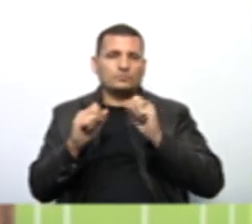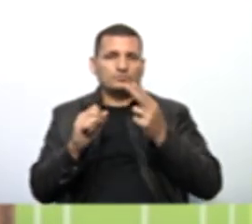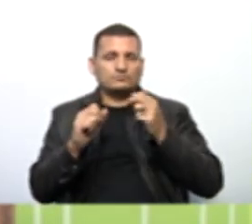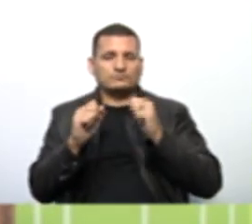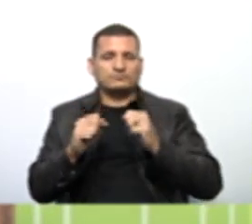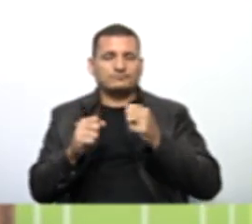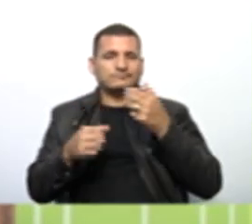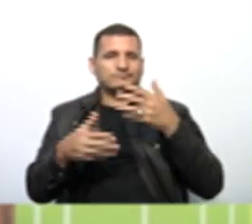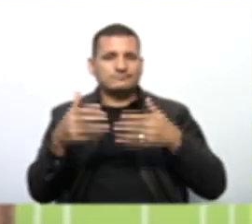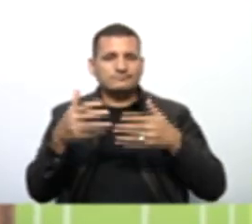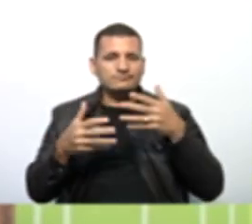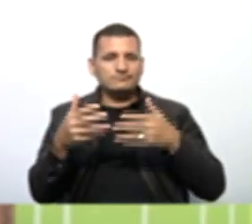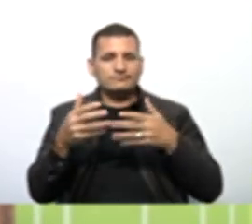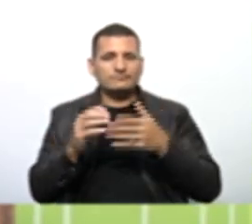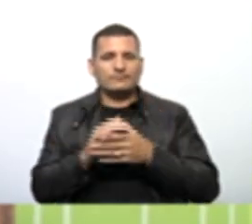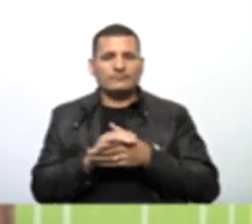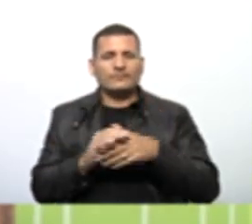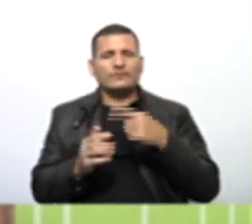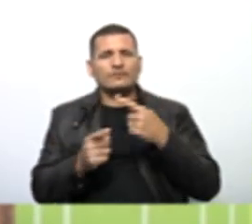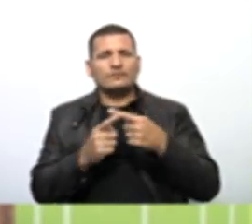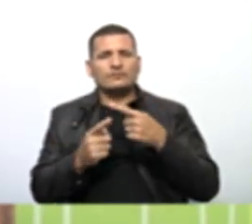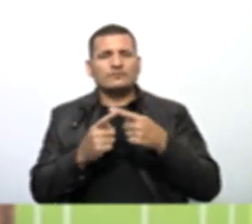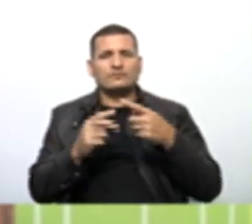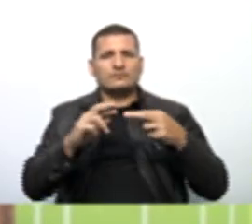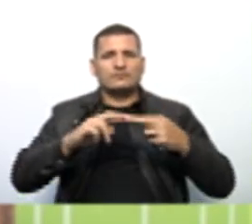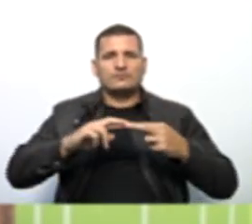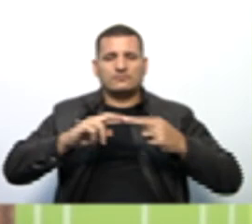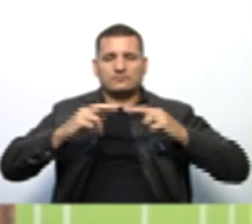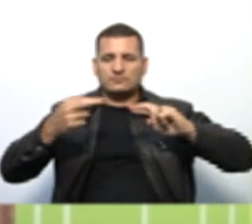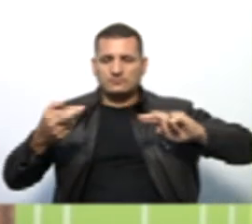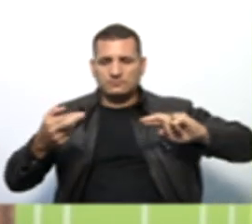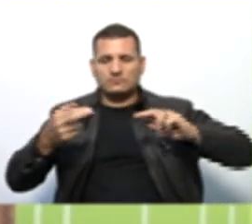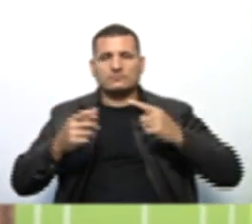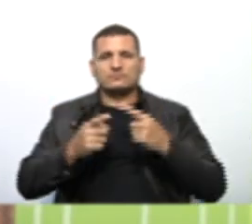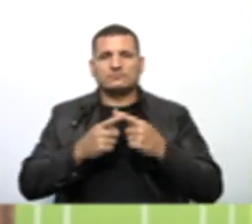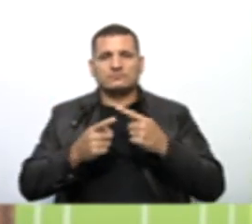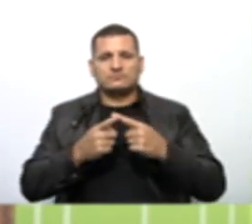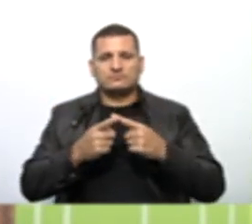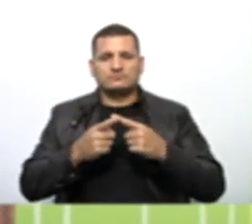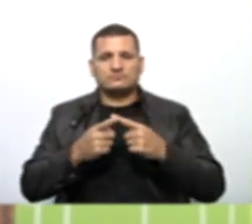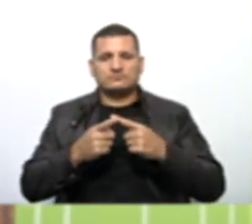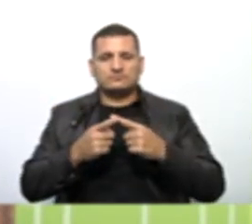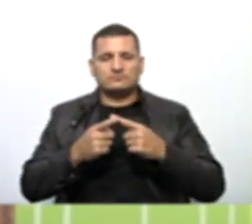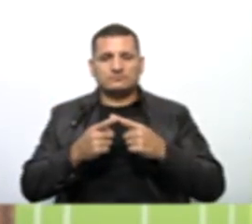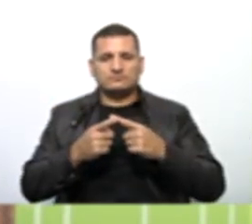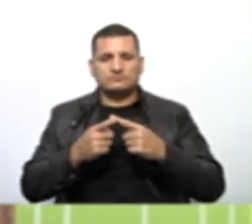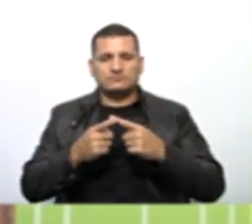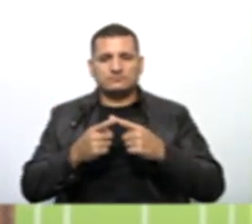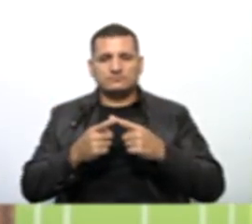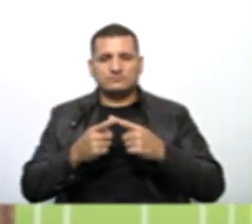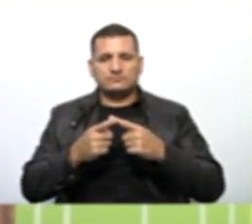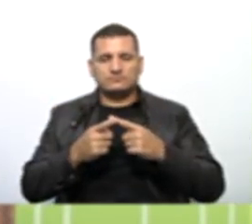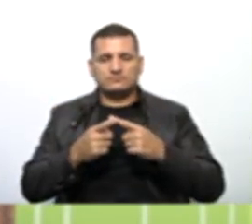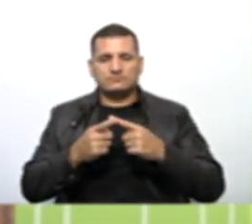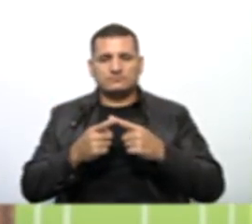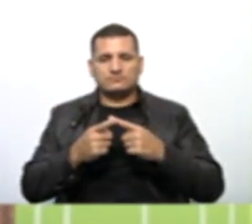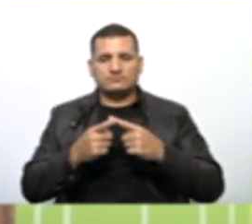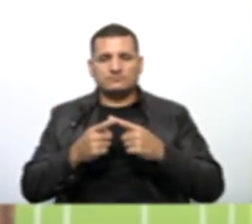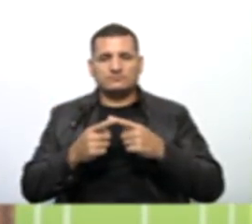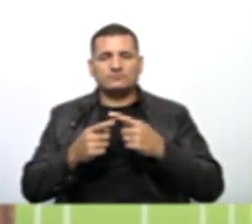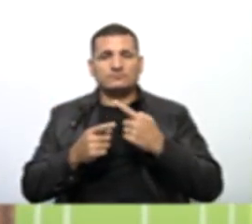porque o pai é trançado o pai exatamente entrançado pessoal tem essas trancinha para justamente